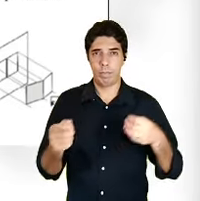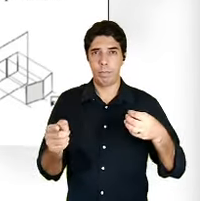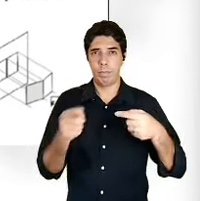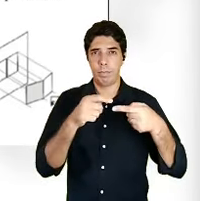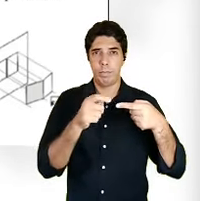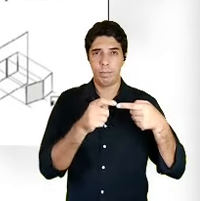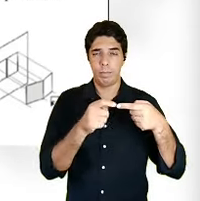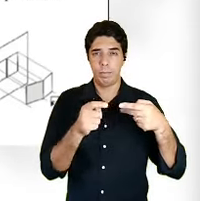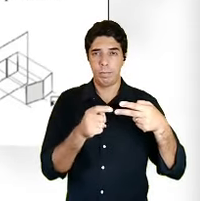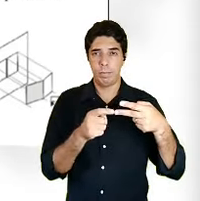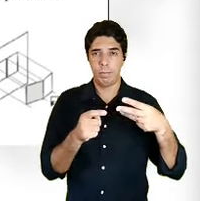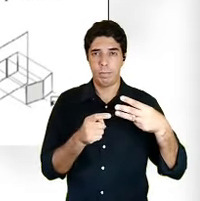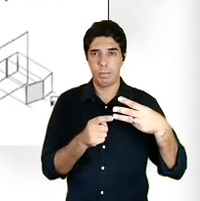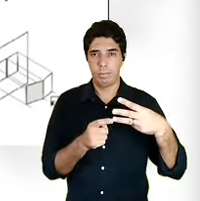três